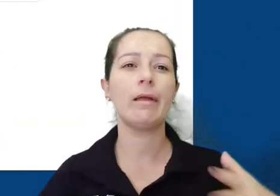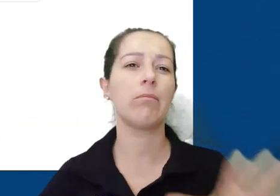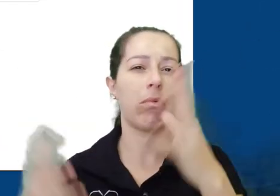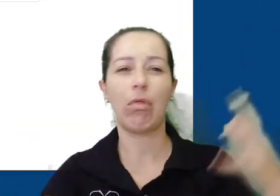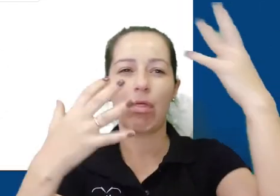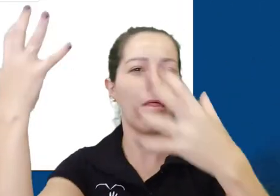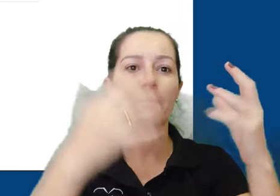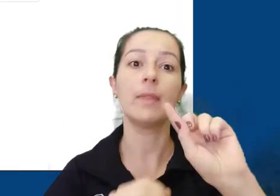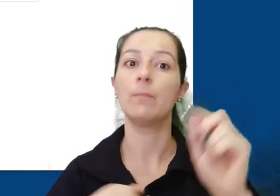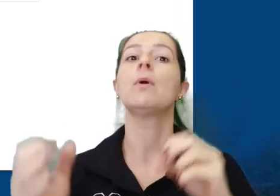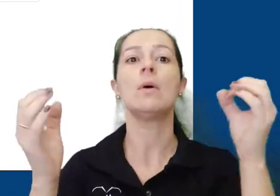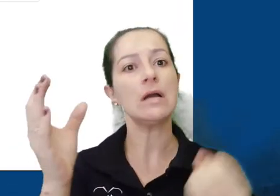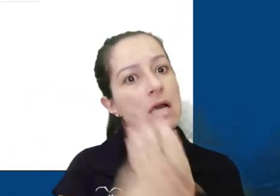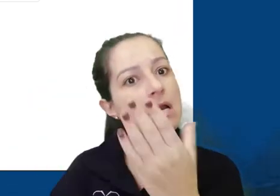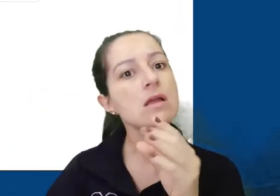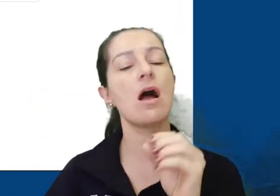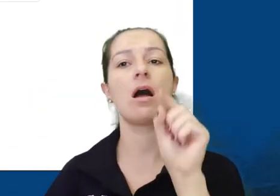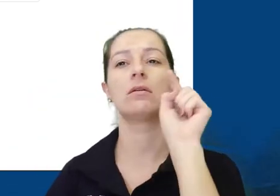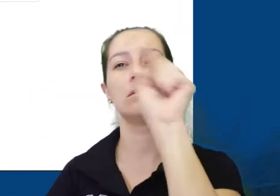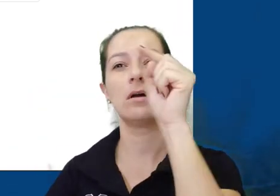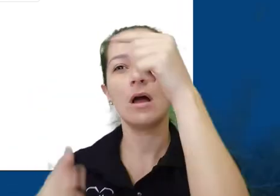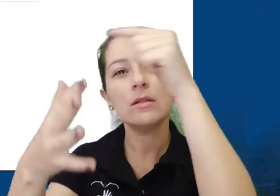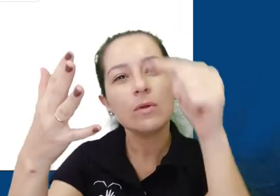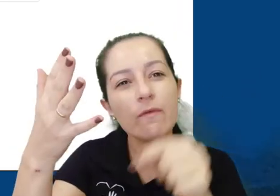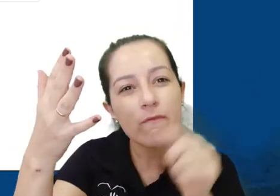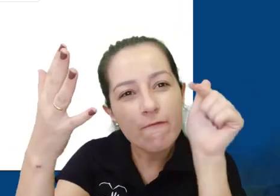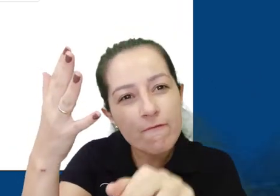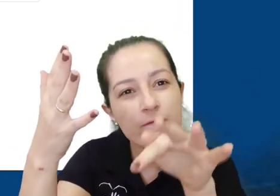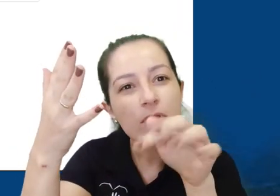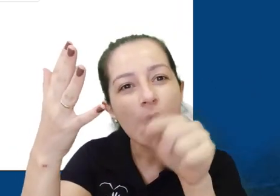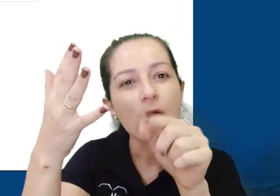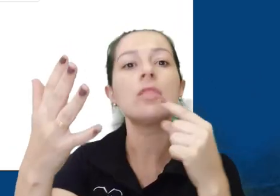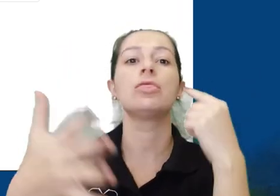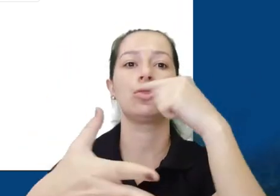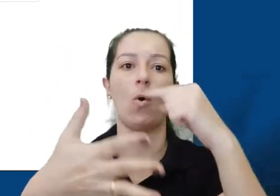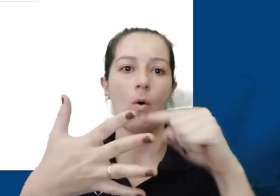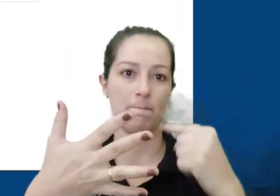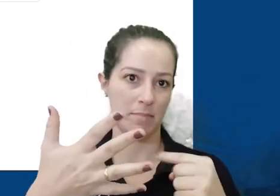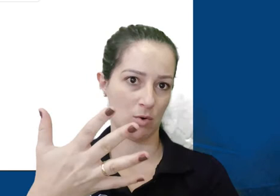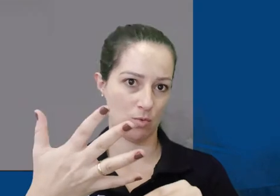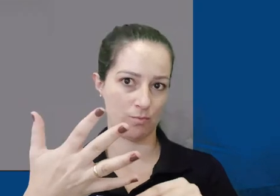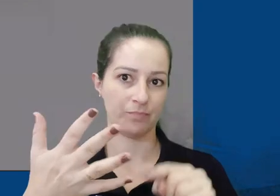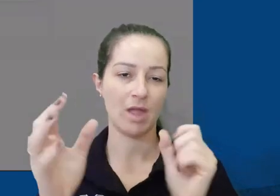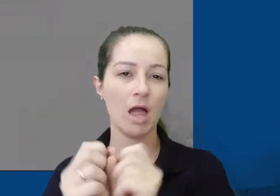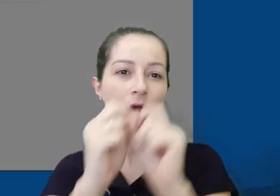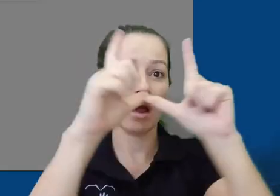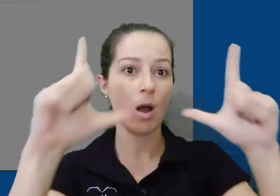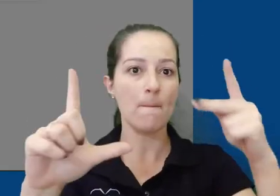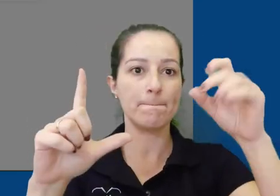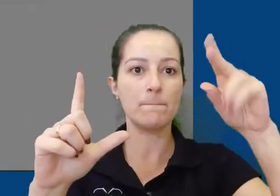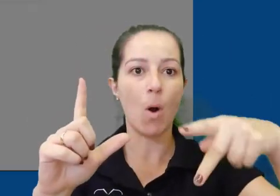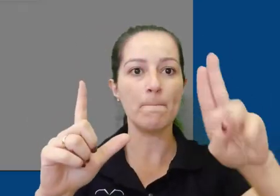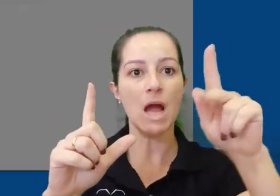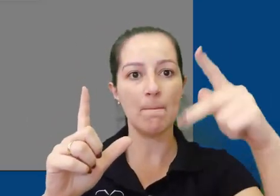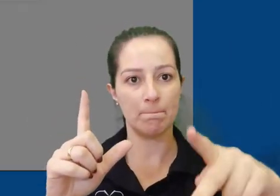no decorrer da disciplina então ao clicamos novamente no botão criar iremos até o final que queremos na opção tópico uma janela